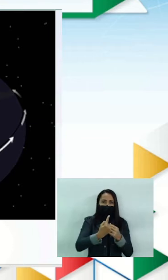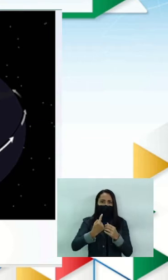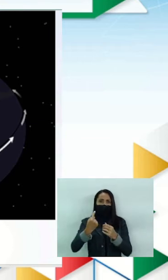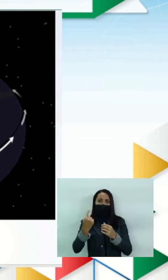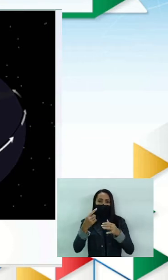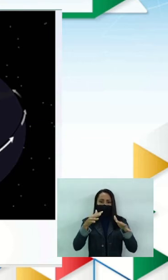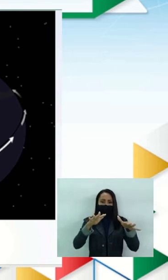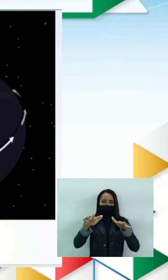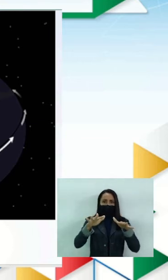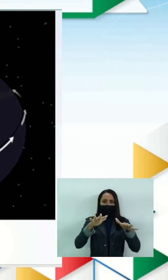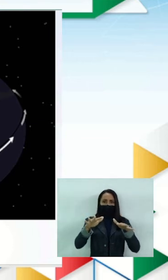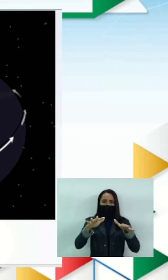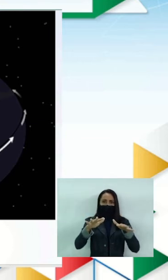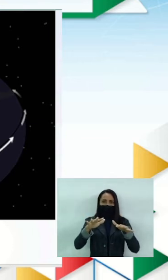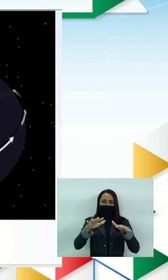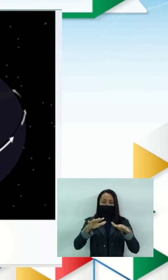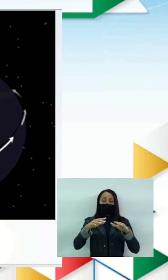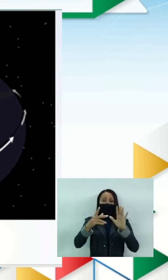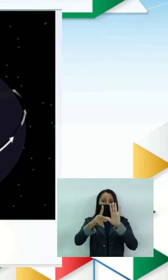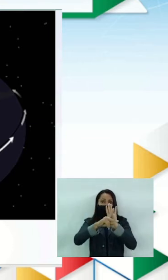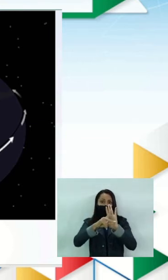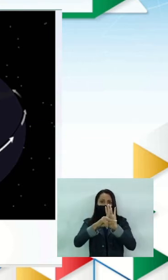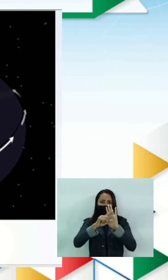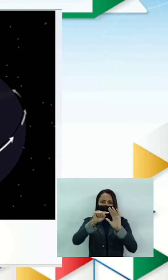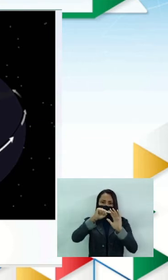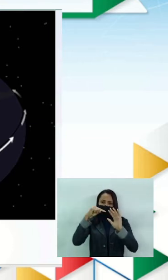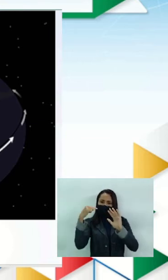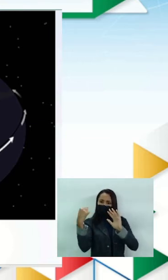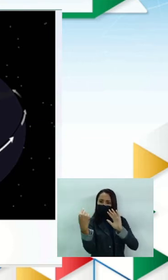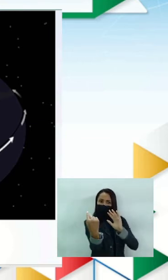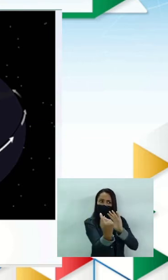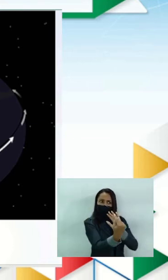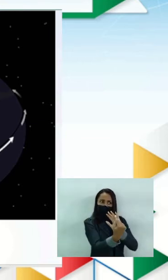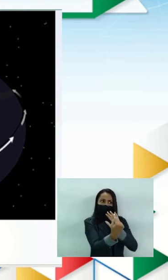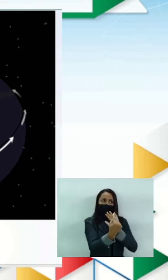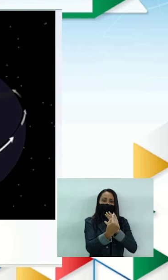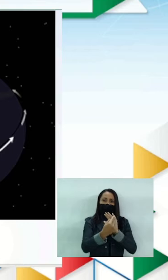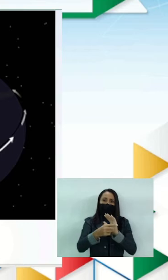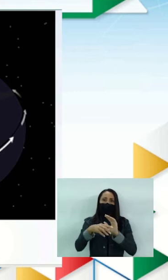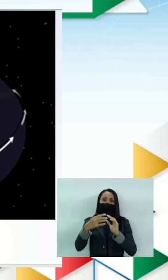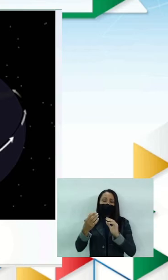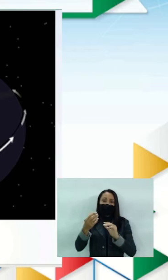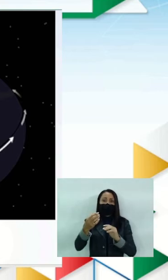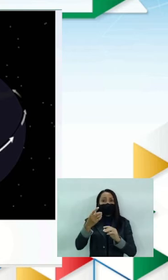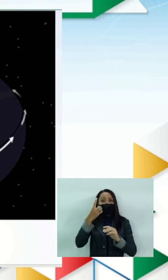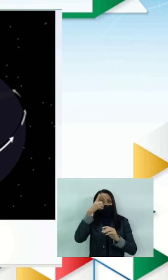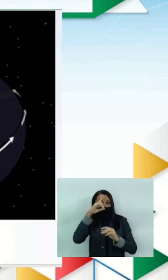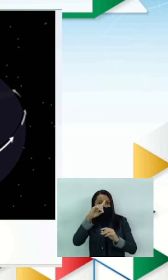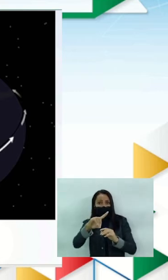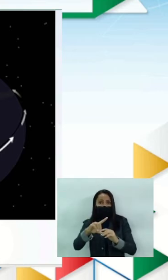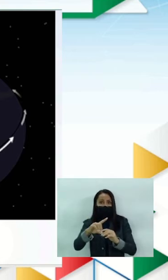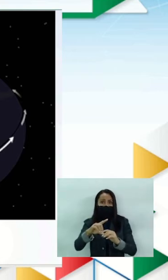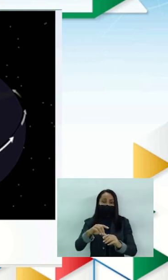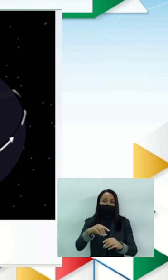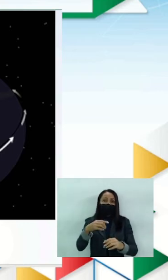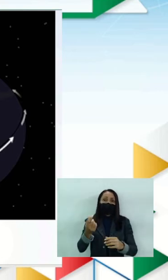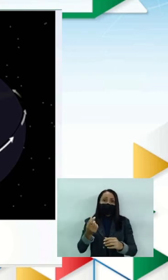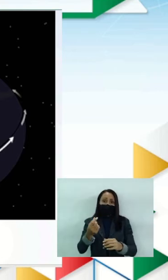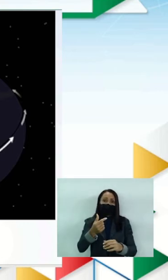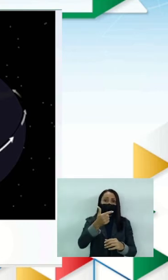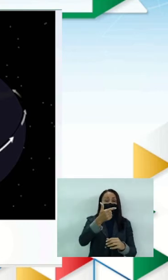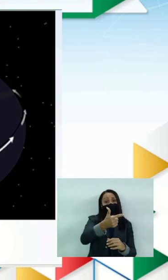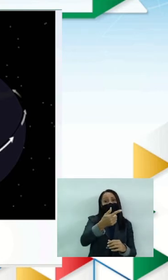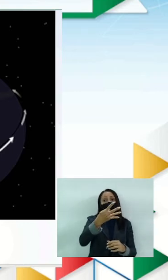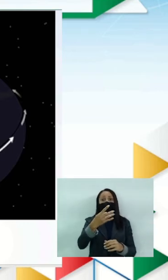de rotação, no seu próprio eixo. Vamos lá. Formando o quê? Um dia. Cada dia tem quantas horas? Um dia tem